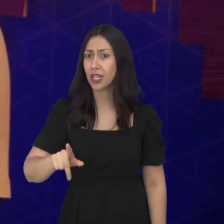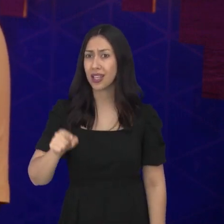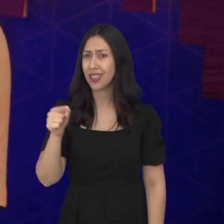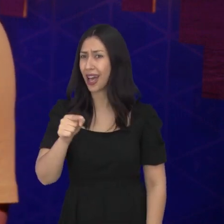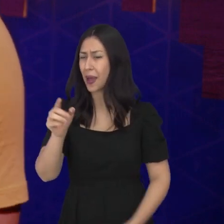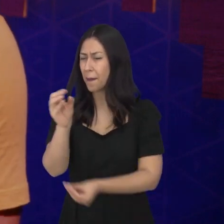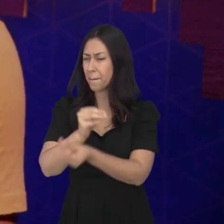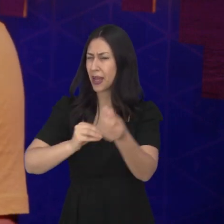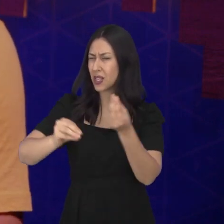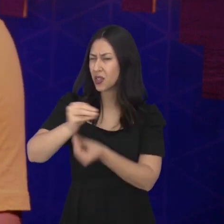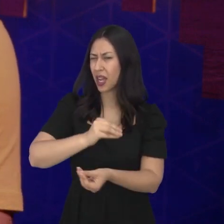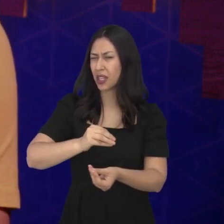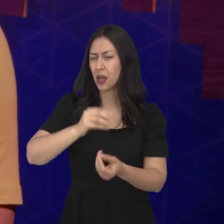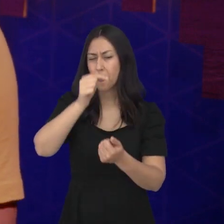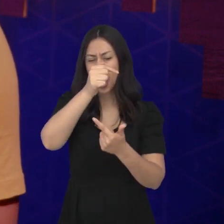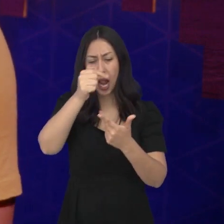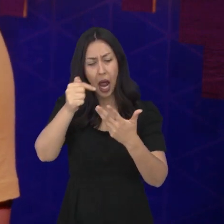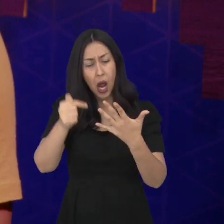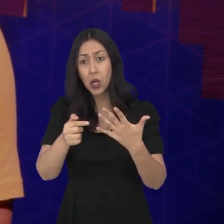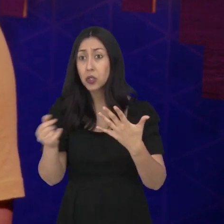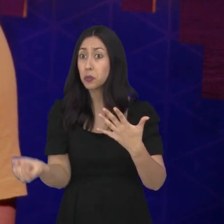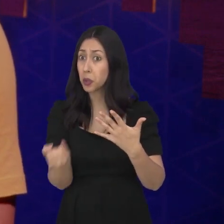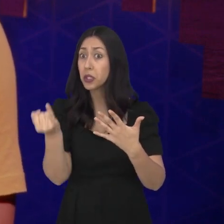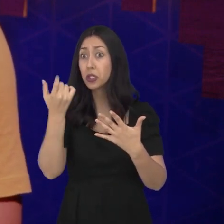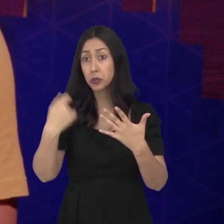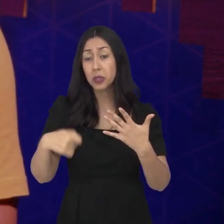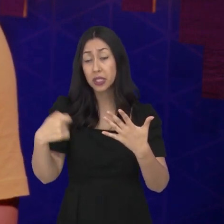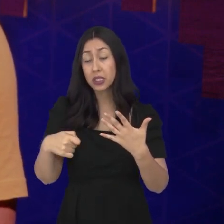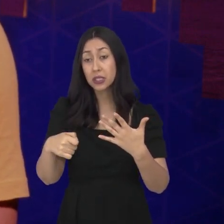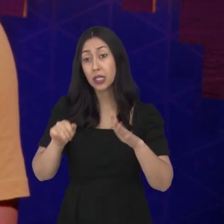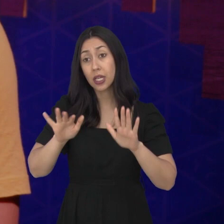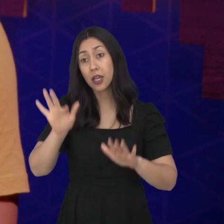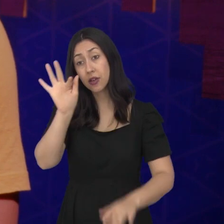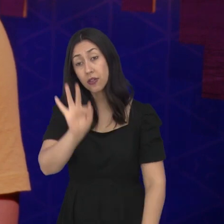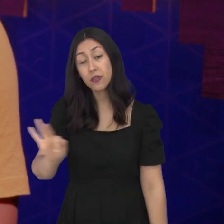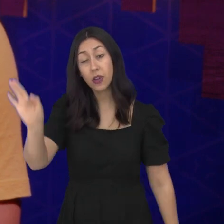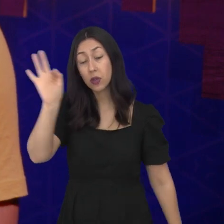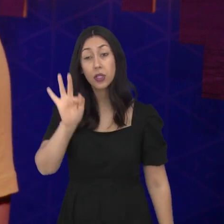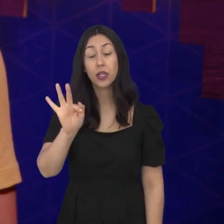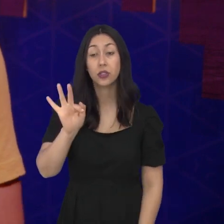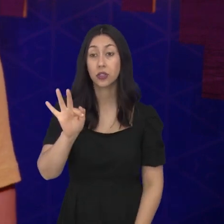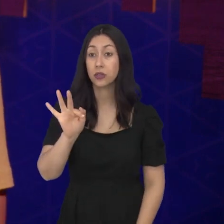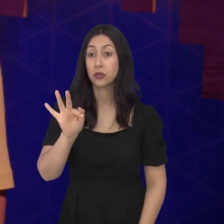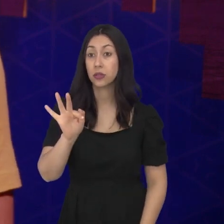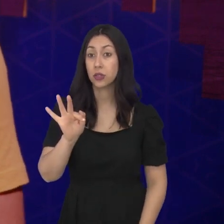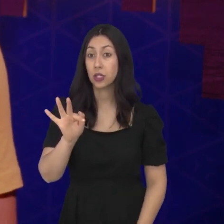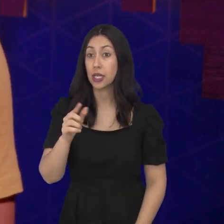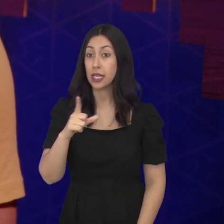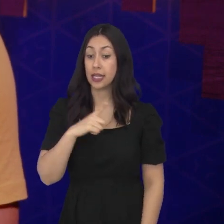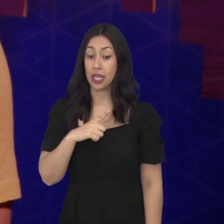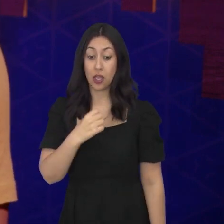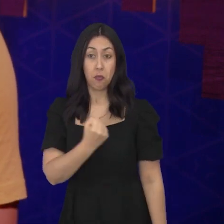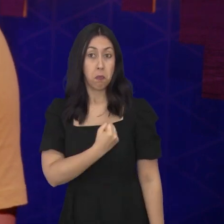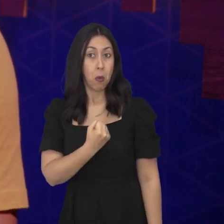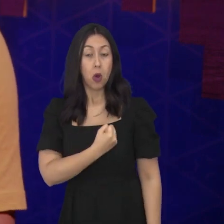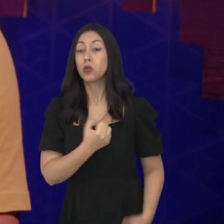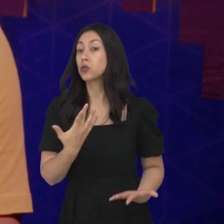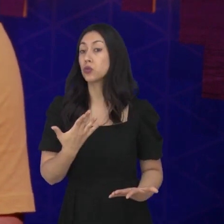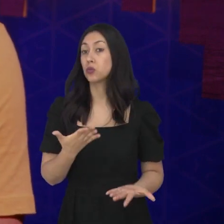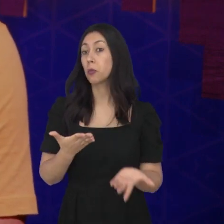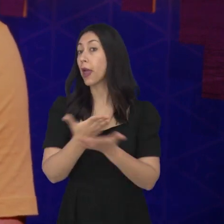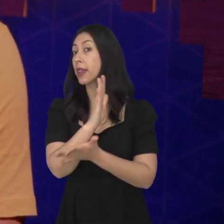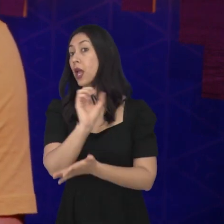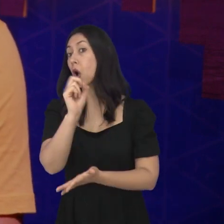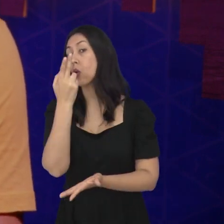sistema misto lá, tem um monte de coisa levada em consideração e a faculdade, ela te dá uma pontuação e você entra